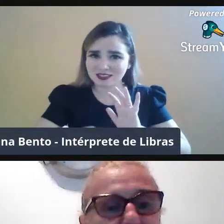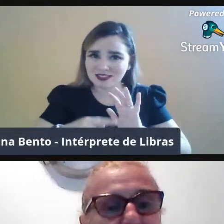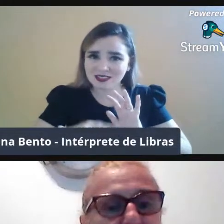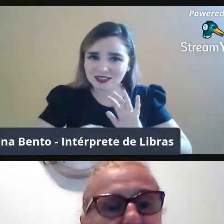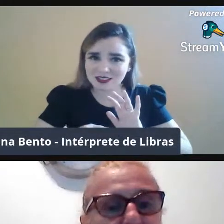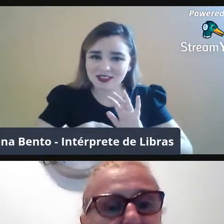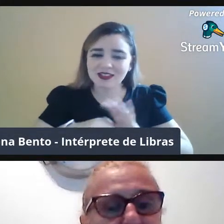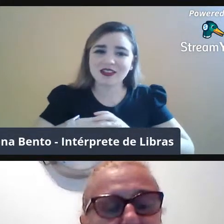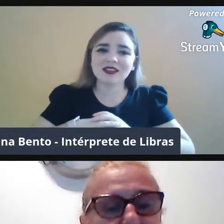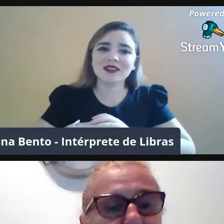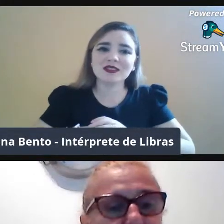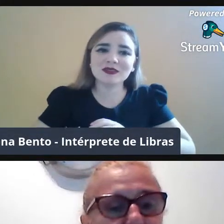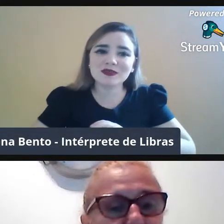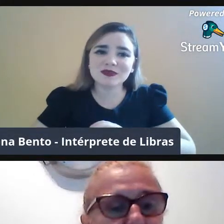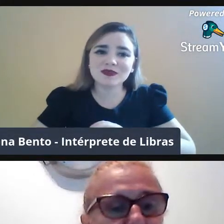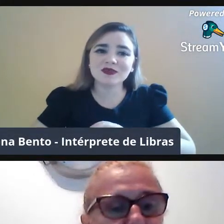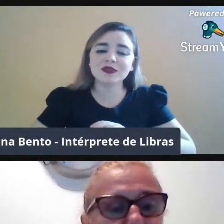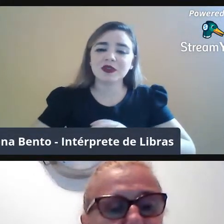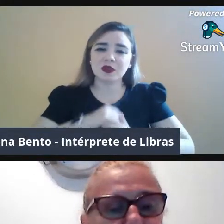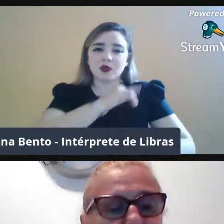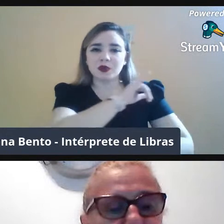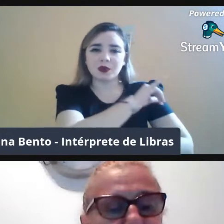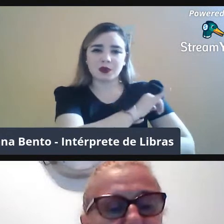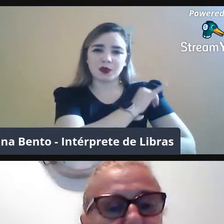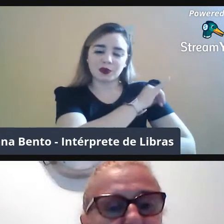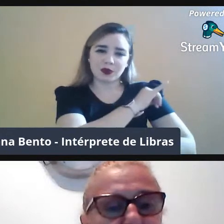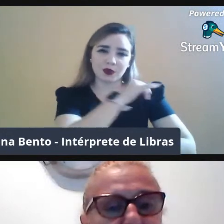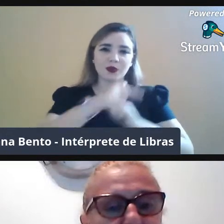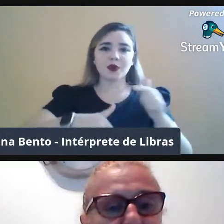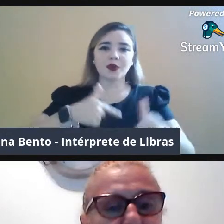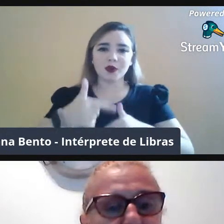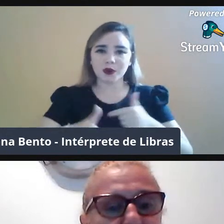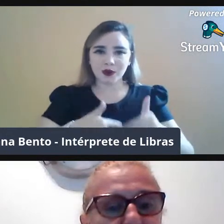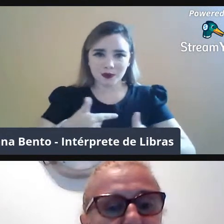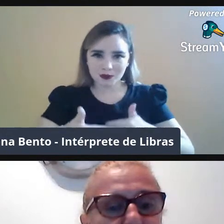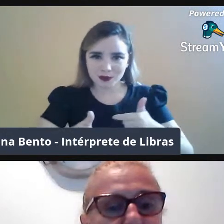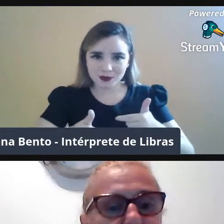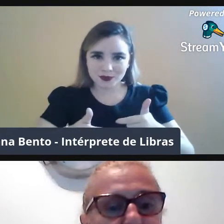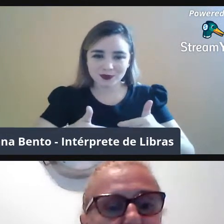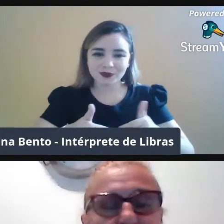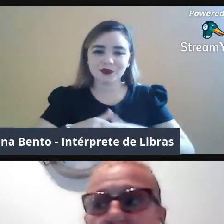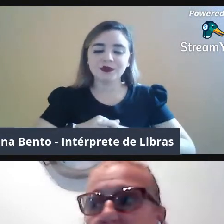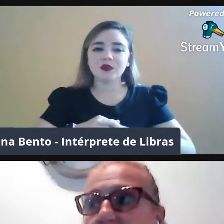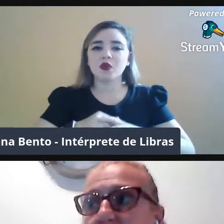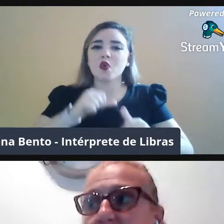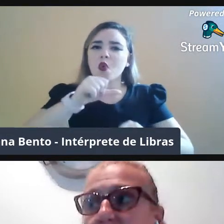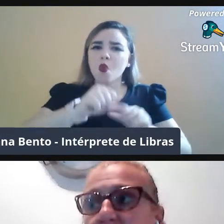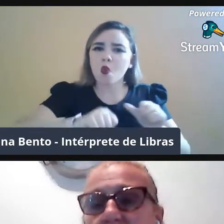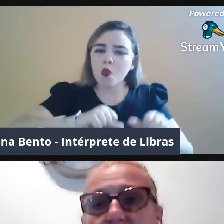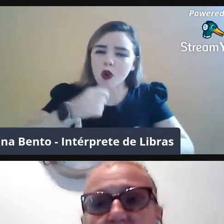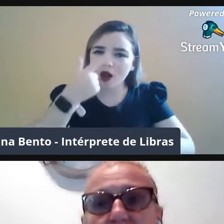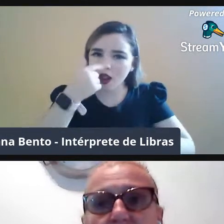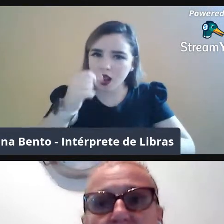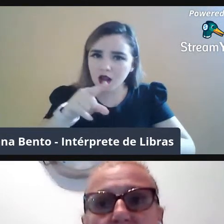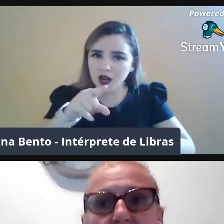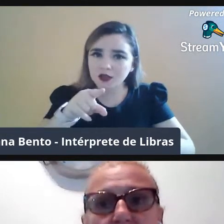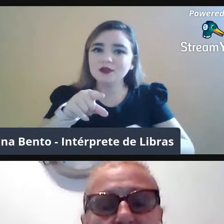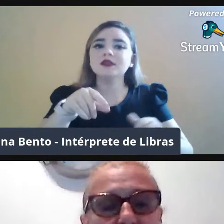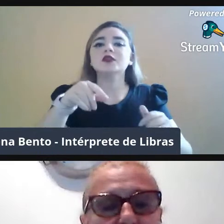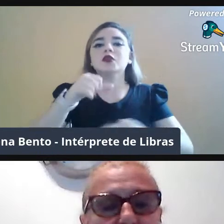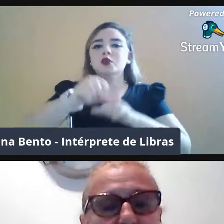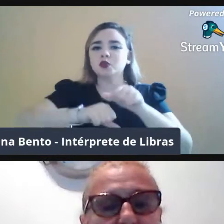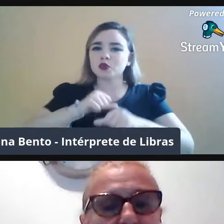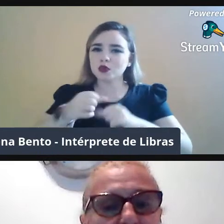naquelas imediações ali do Rio de Janeiro, e ele trabalha com reciclando, inclusive, papel, né? Ele tem